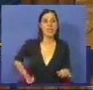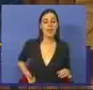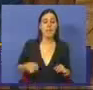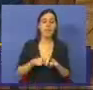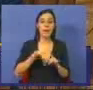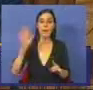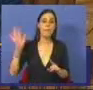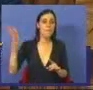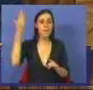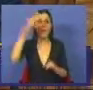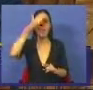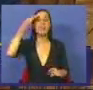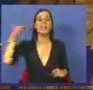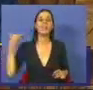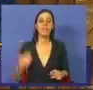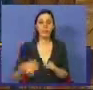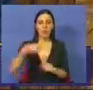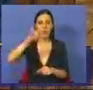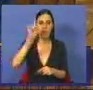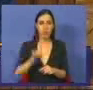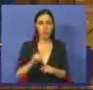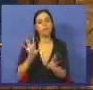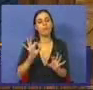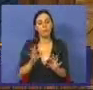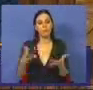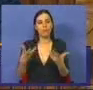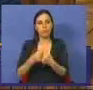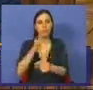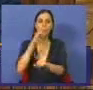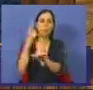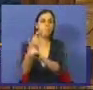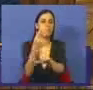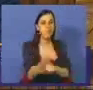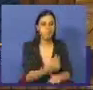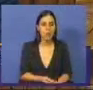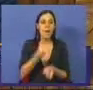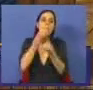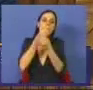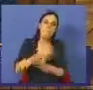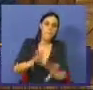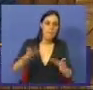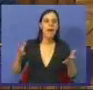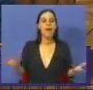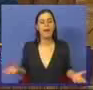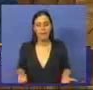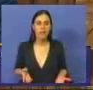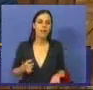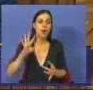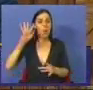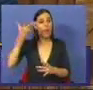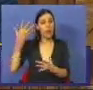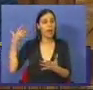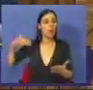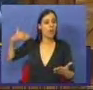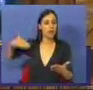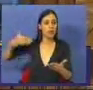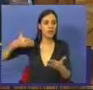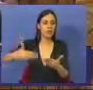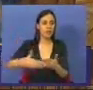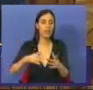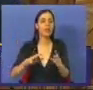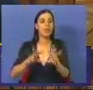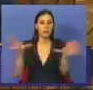talvez a maior dessas dificuldades, junto, naturalmente, com o poder de compra e a perda, enfim, e o que tem acontecido